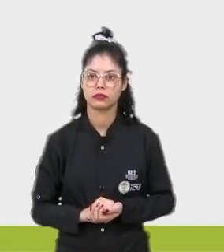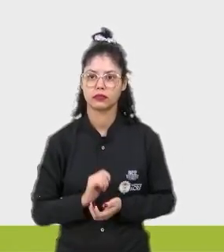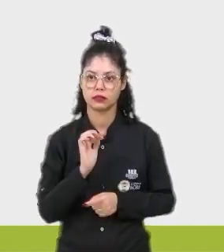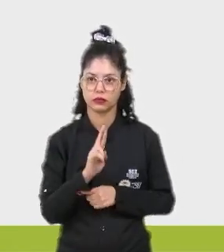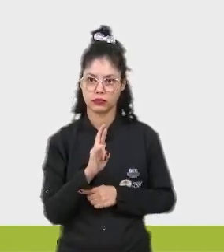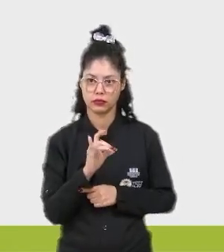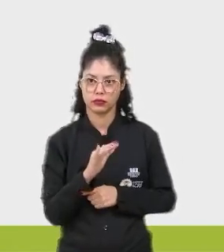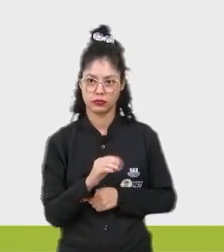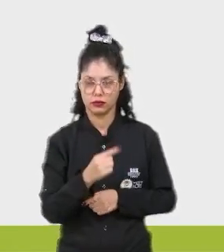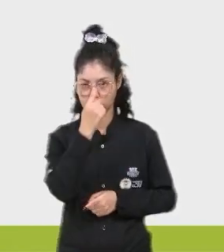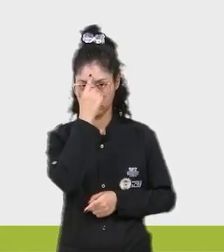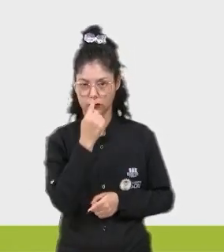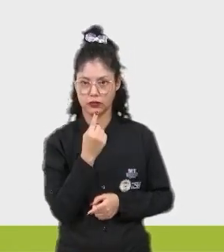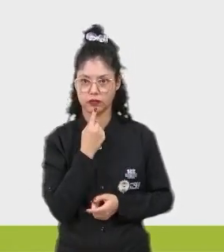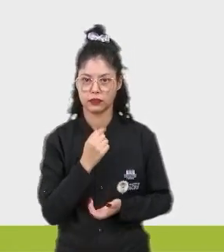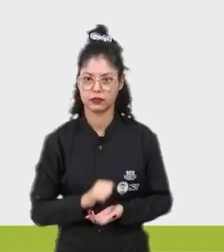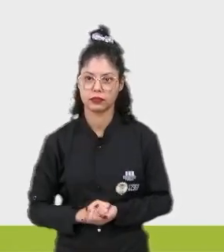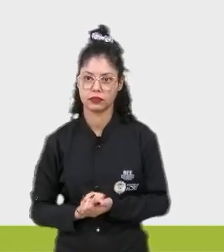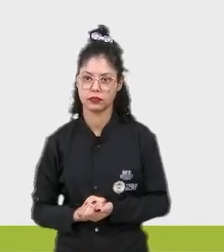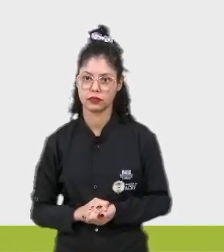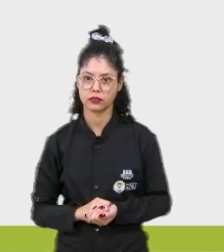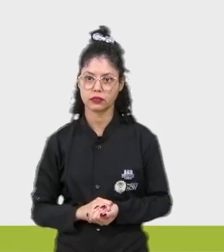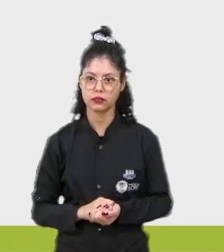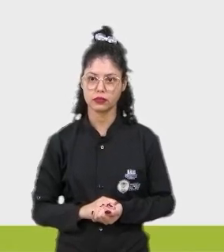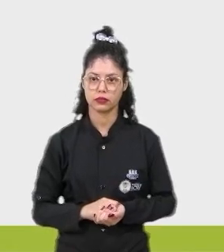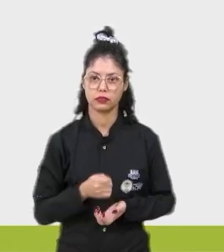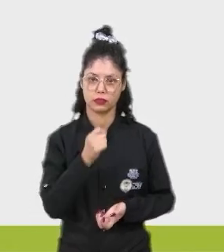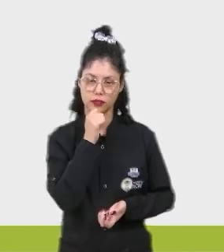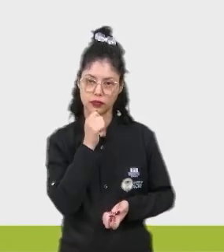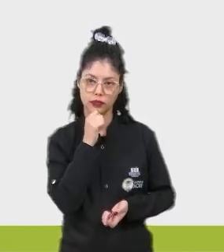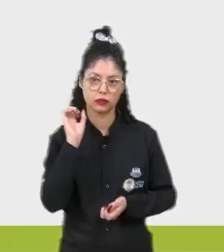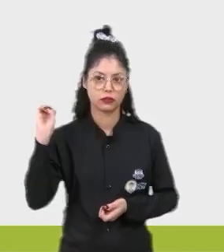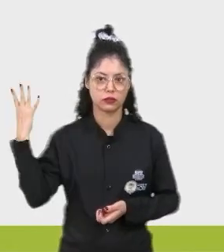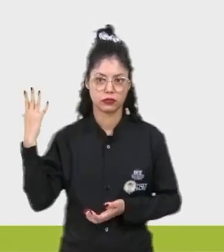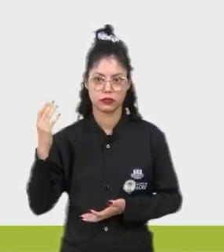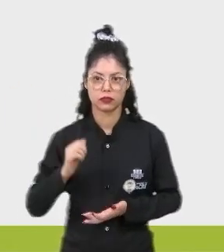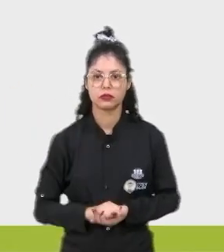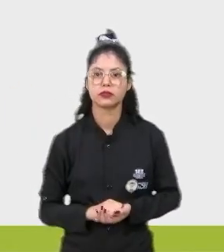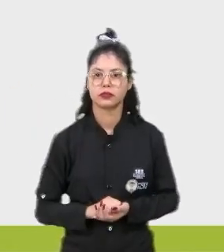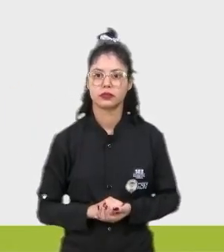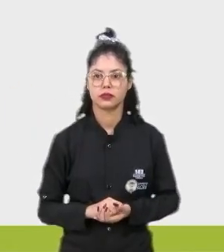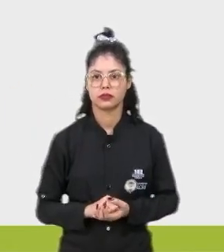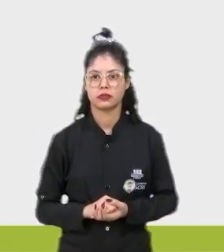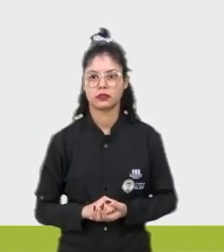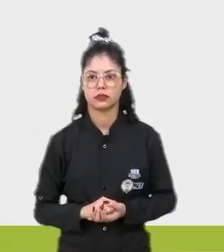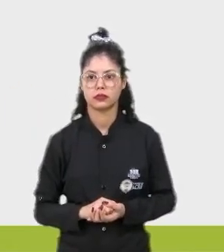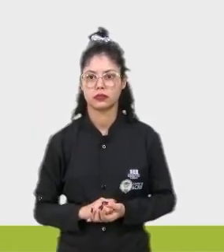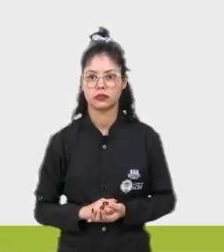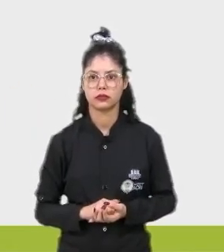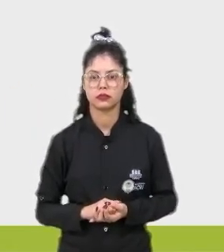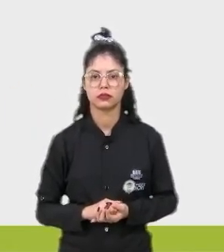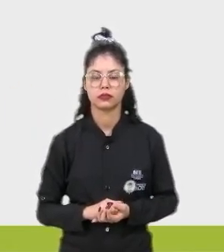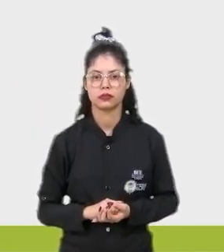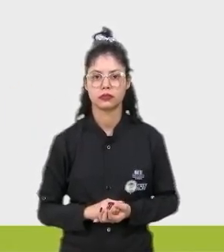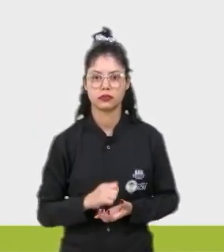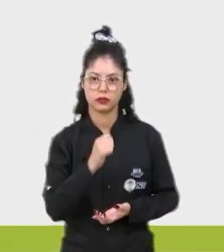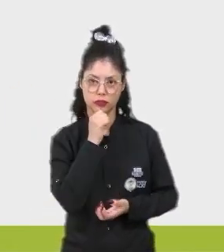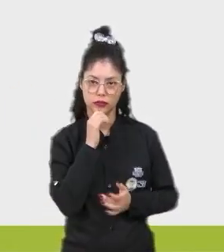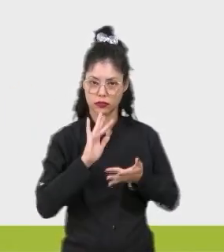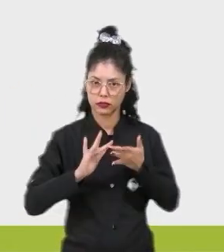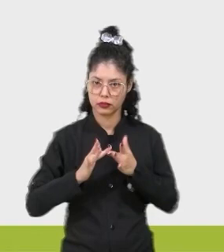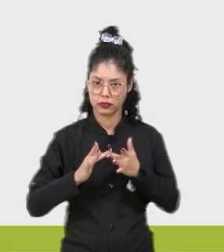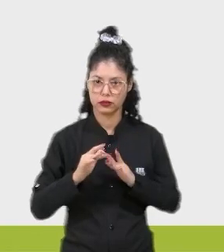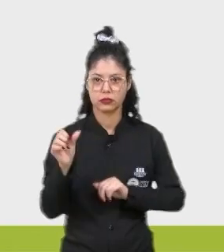de imagem, né? Essa refração de imagem acontece devido ao contato e